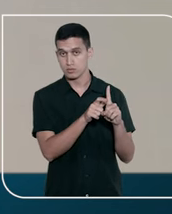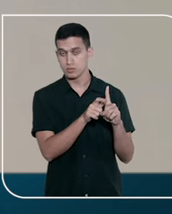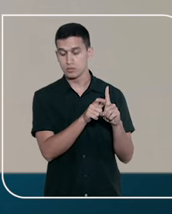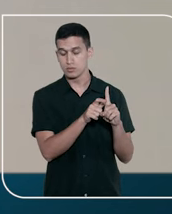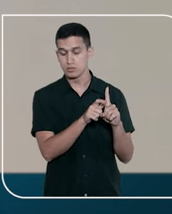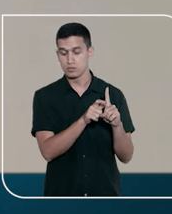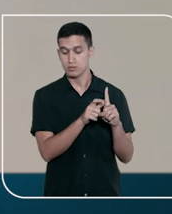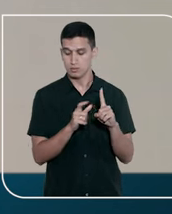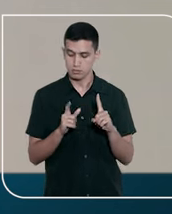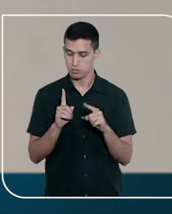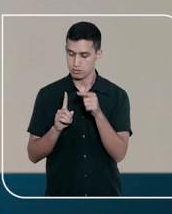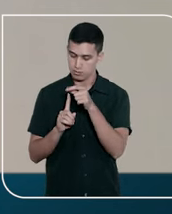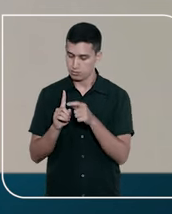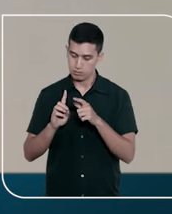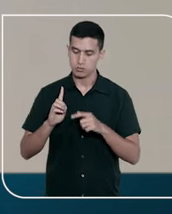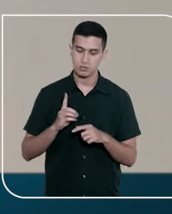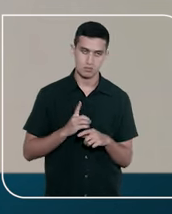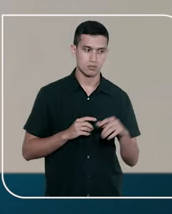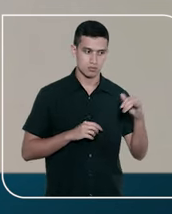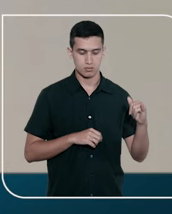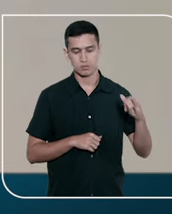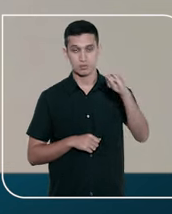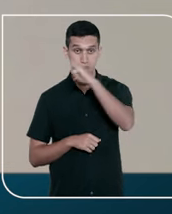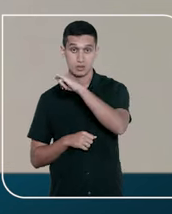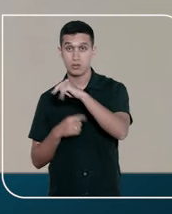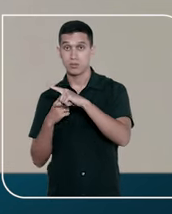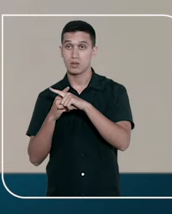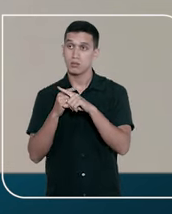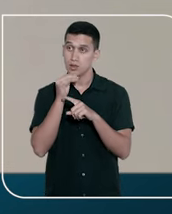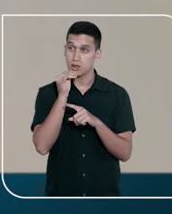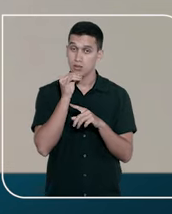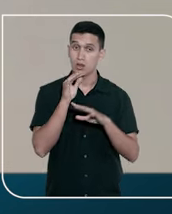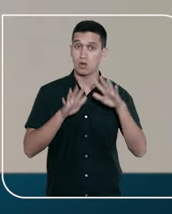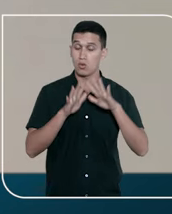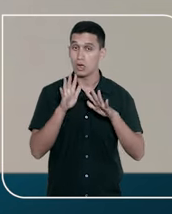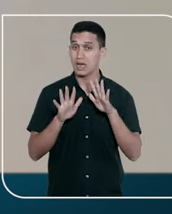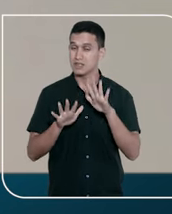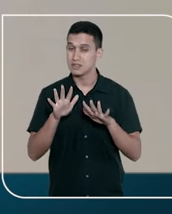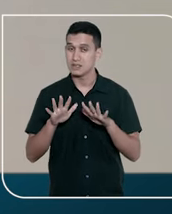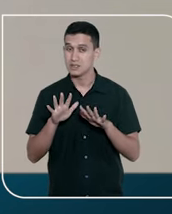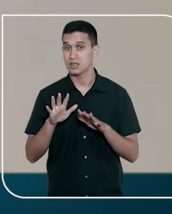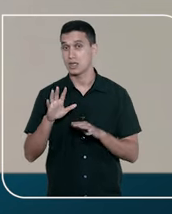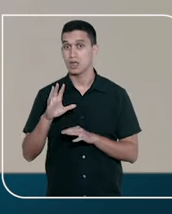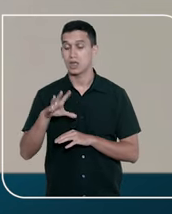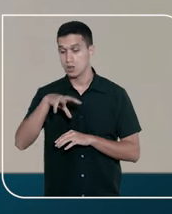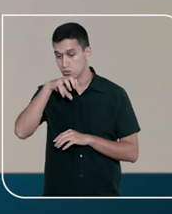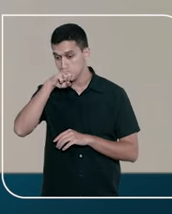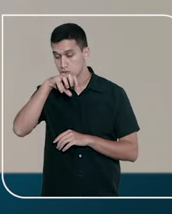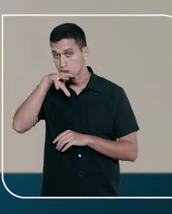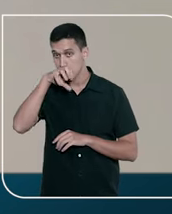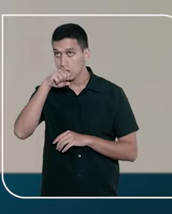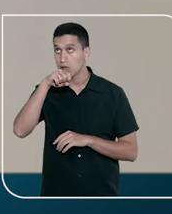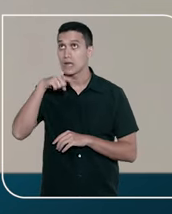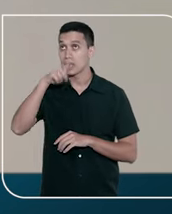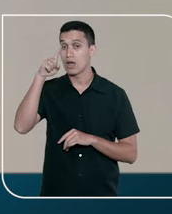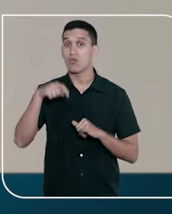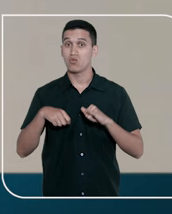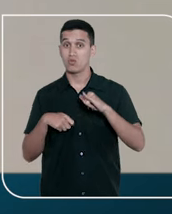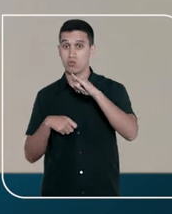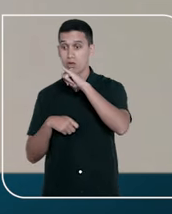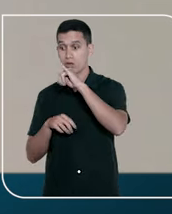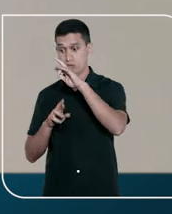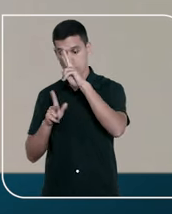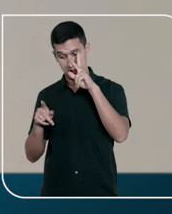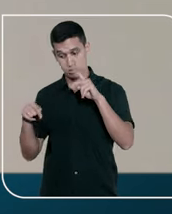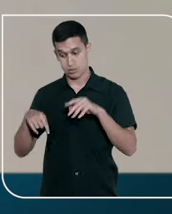por conta de situações de hipóxia, quer dizer, o nível de oxigênio em voo de cruzeiro não é o mesmo do que no solo, alguns passageiros